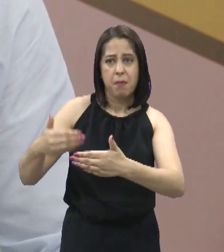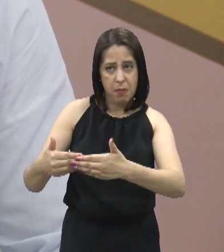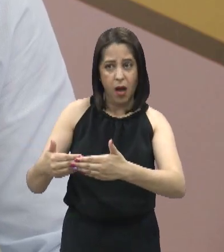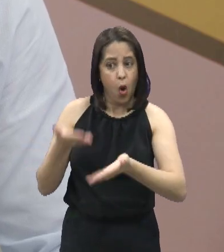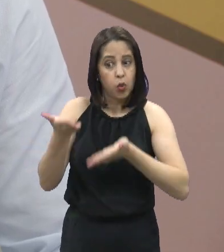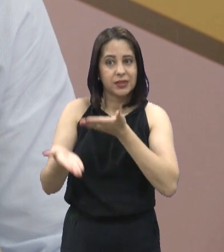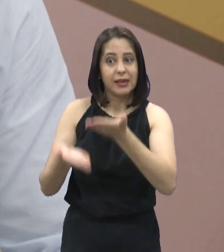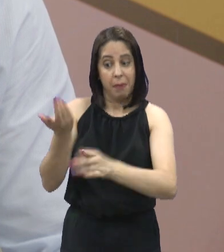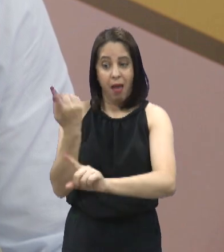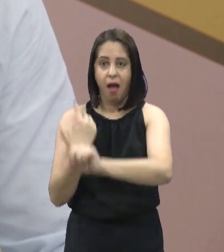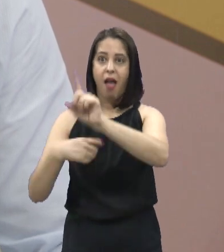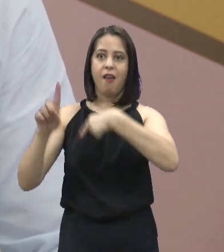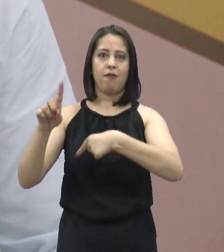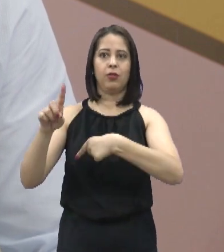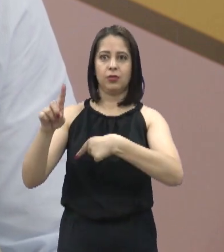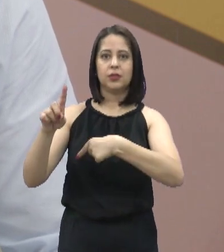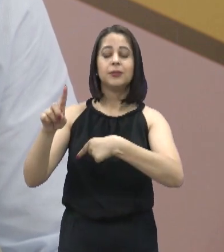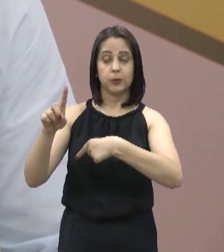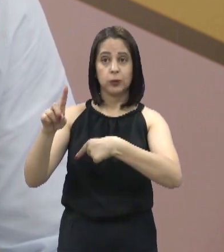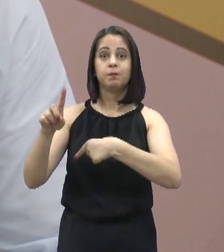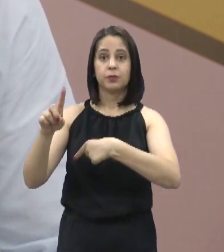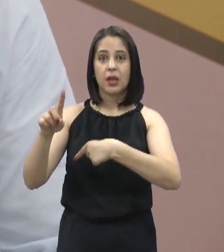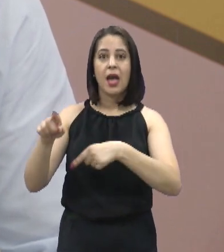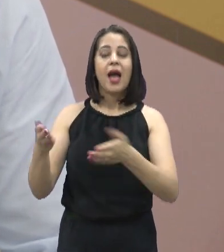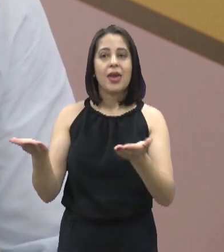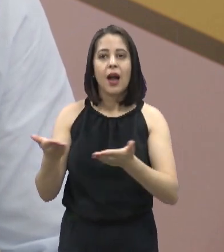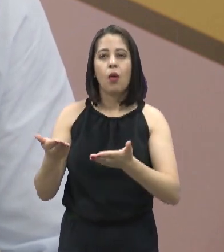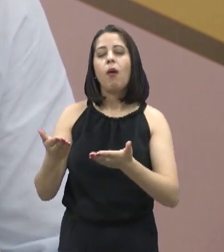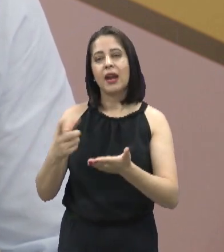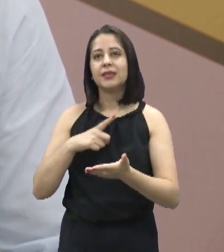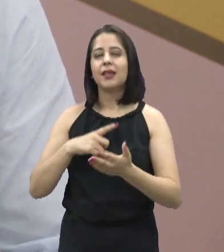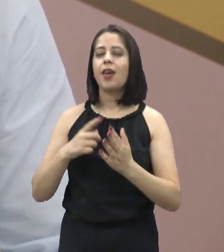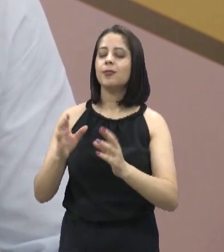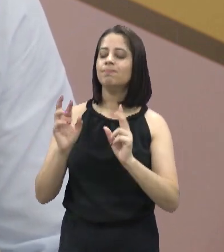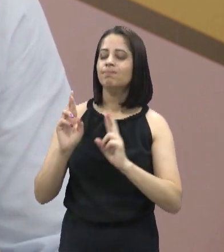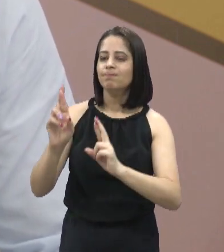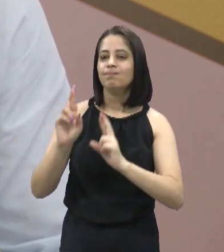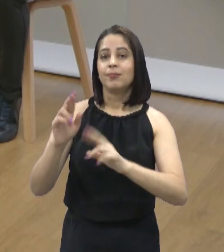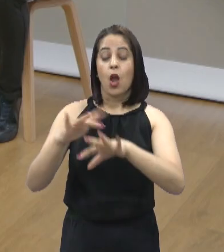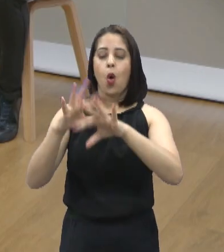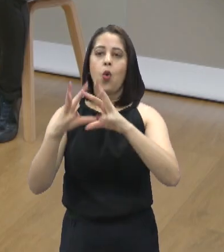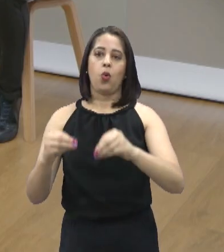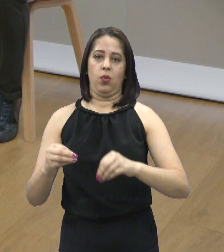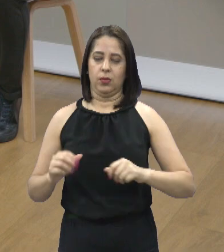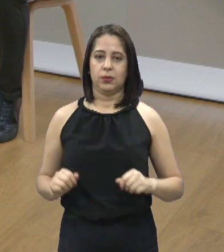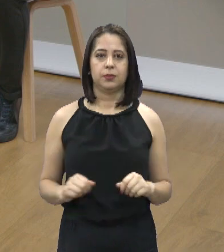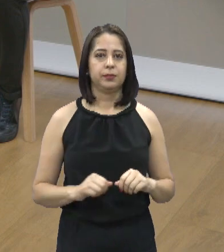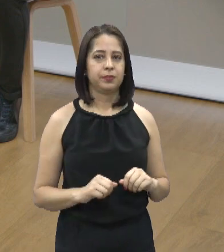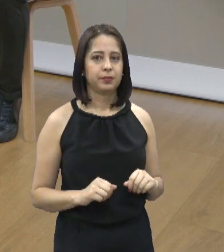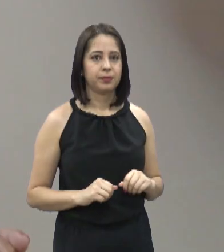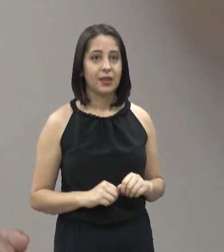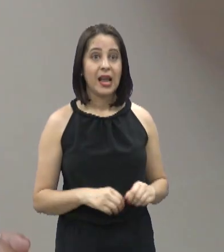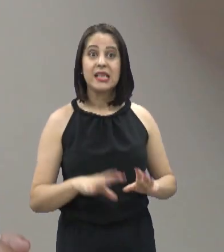tratamento, né, com menos sintomas e aumentando a nossa chance de curar essas doenças. Doutor Luiz,